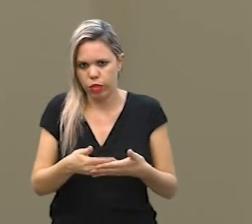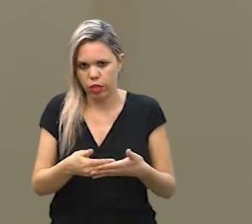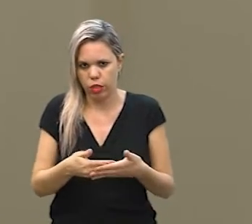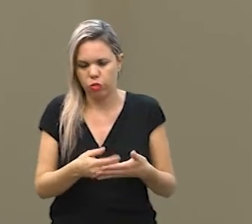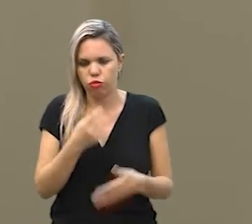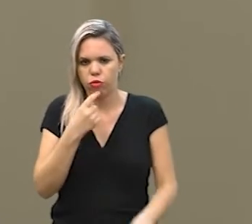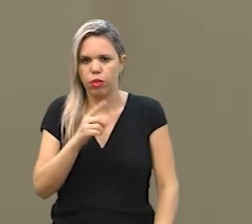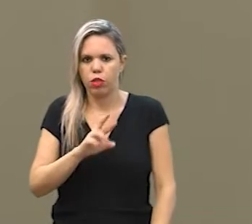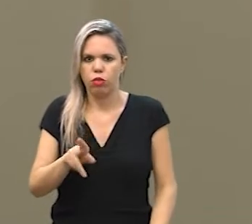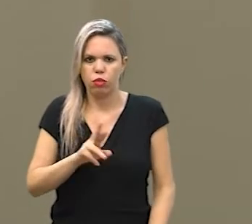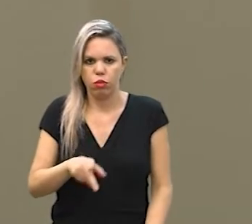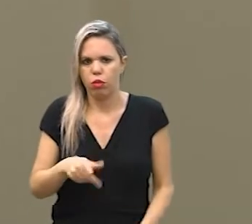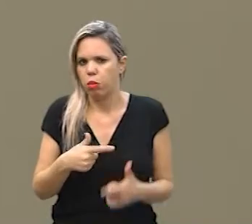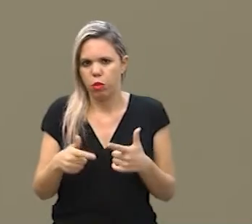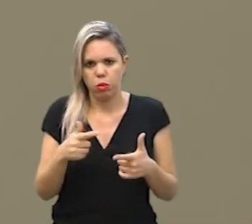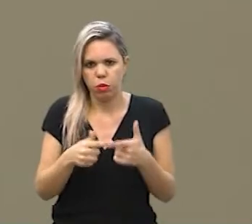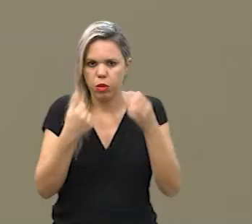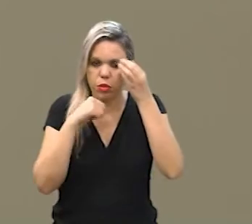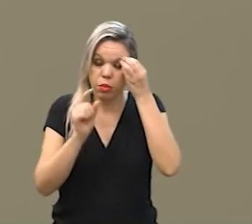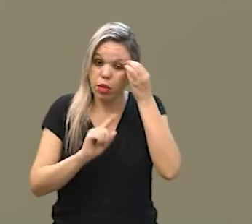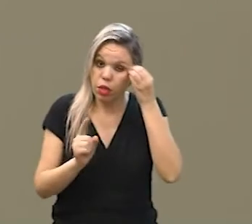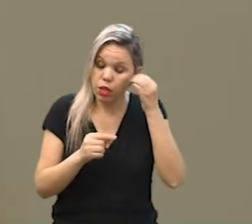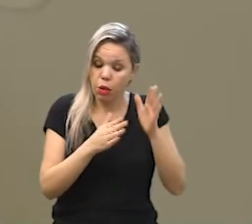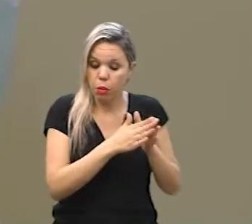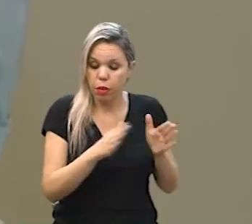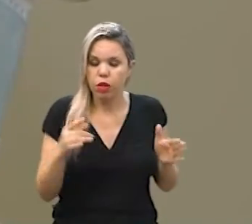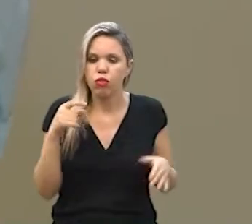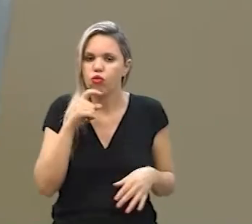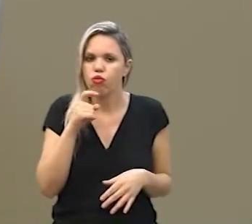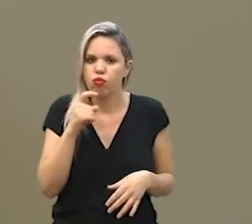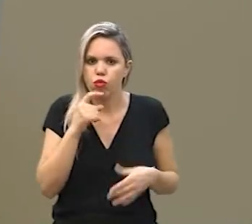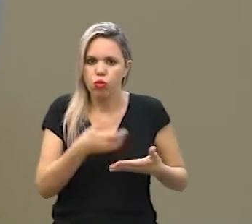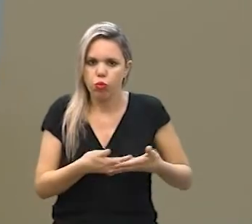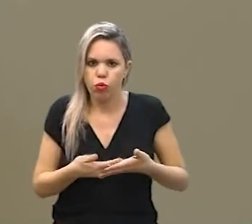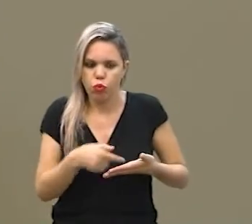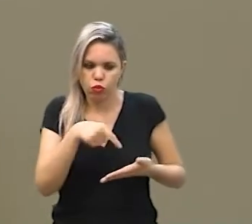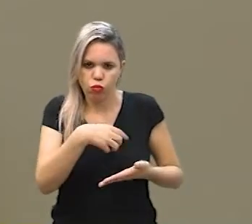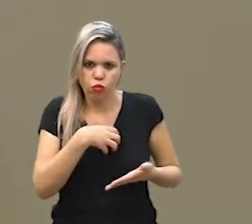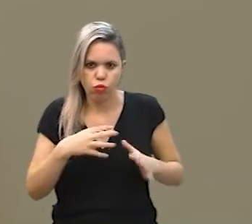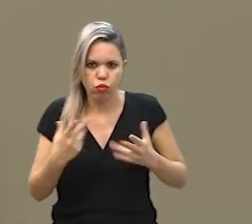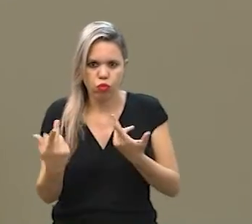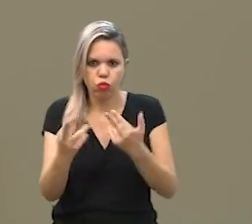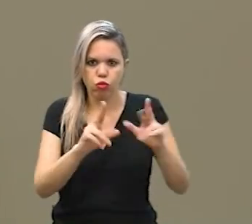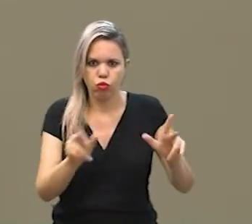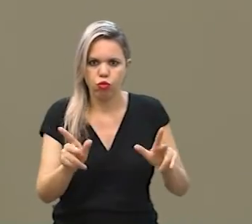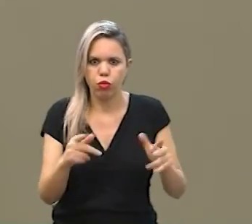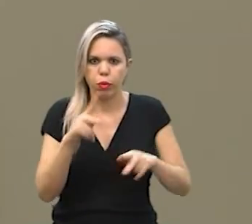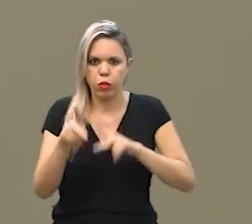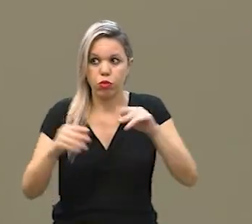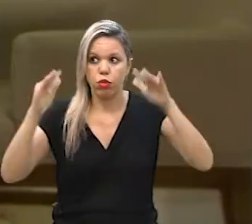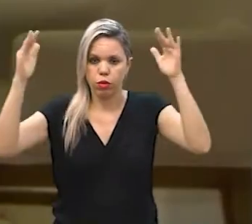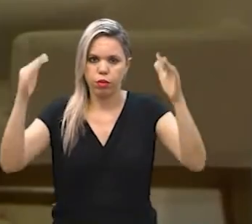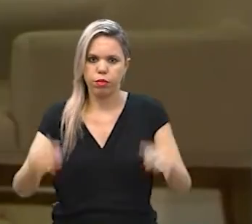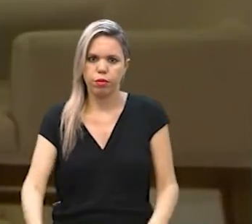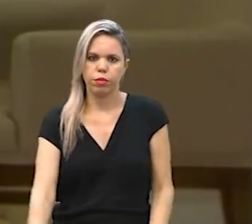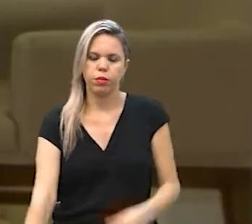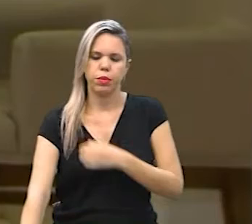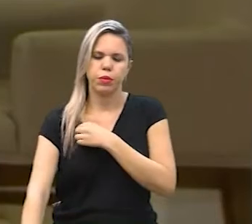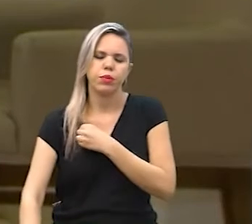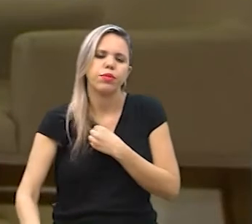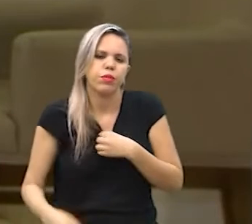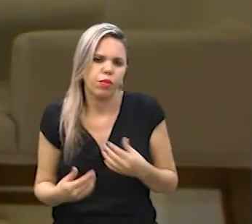Campinas, isso não é neura de mãe, não. No inverno, o corpo do bebê sente tudo diferente do adulto mesmo. O bebê